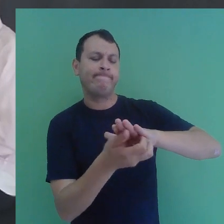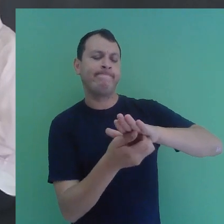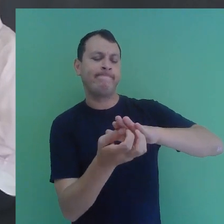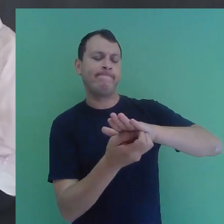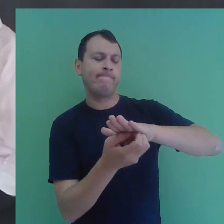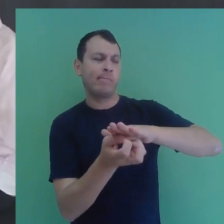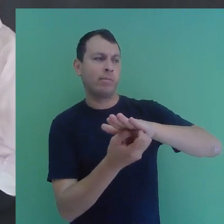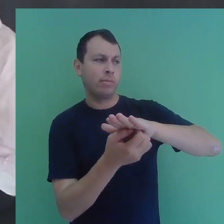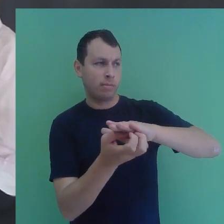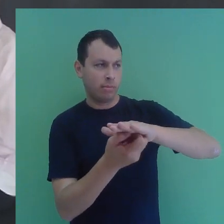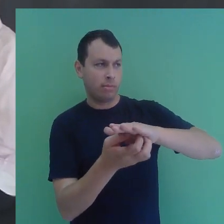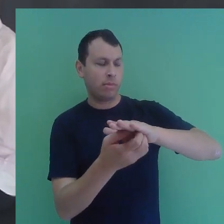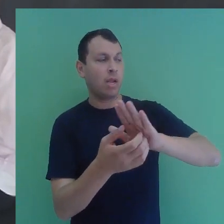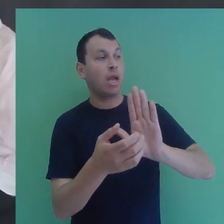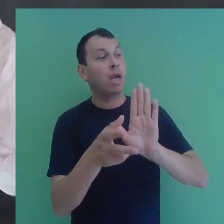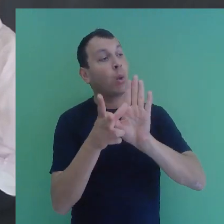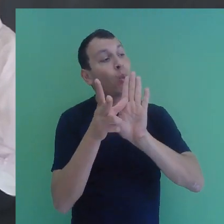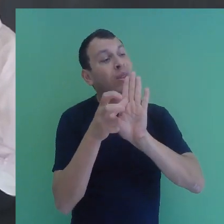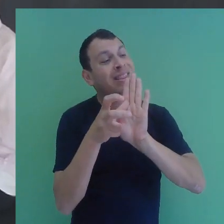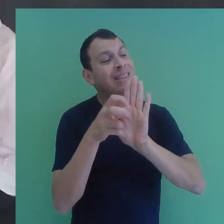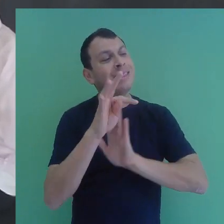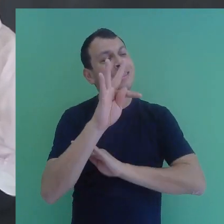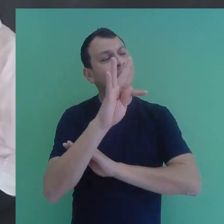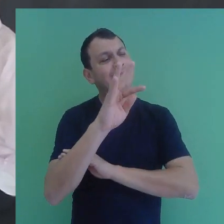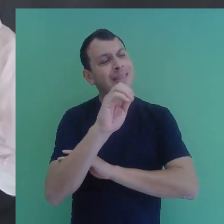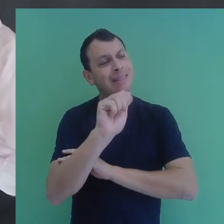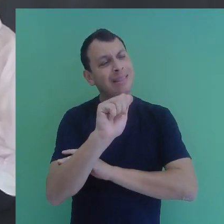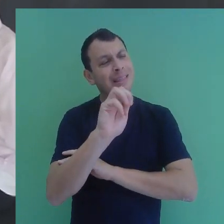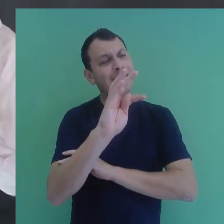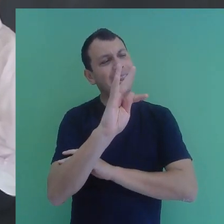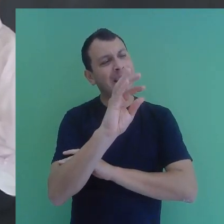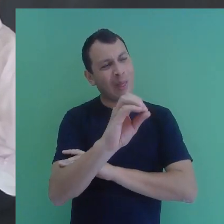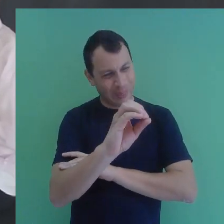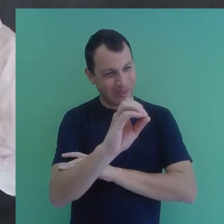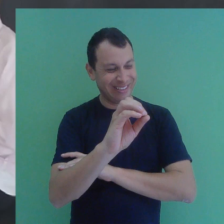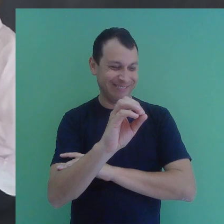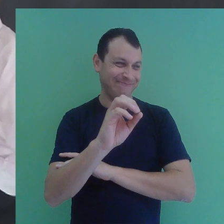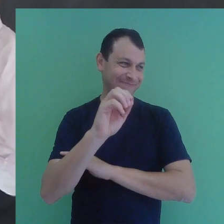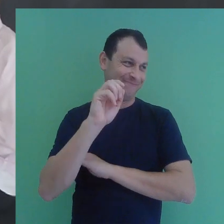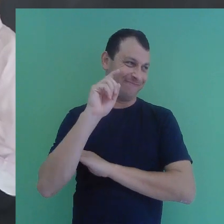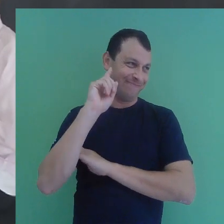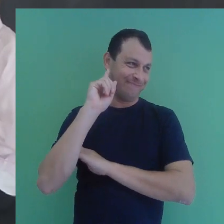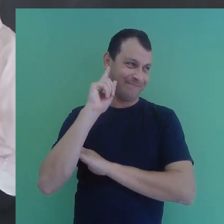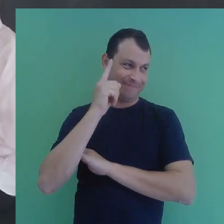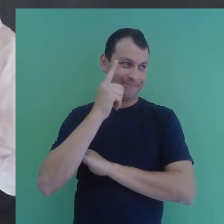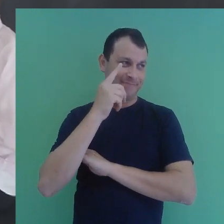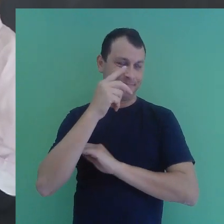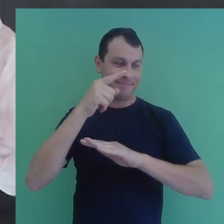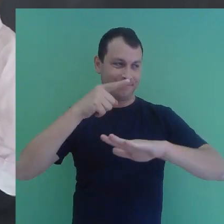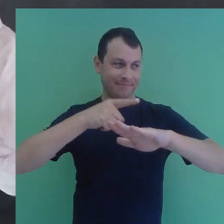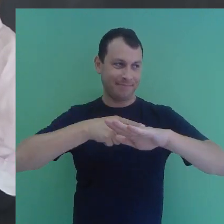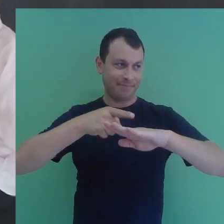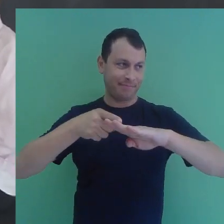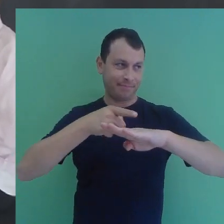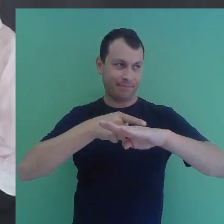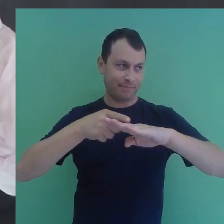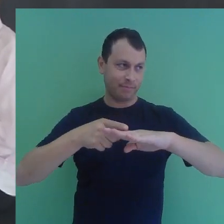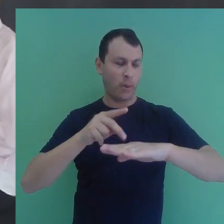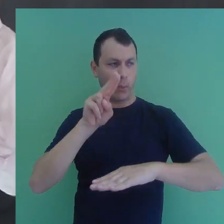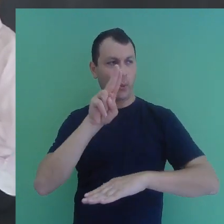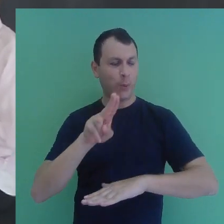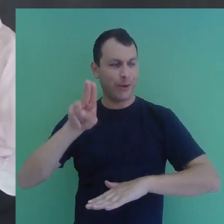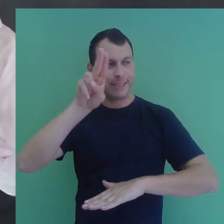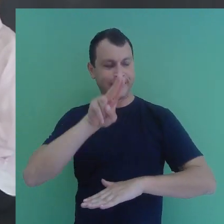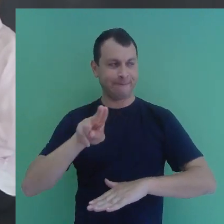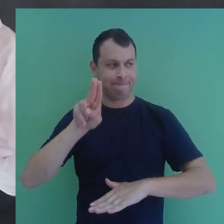mão do cego. E como você bem sabe, Daito, as pessoas que são cegas, elas utilizam bastante do